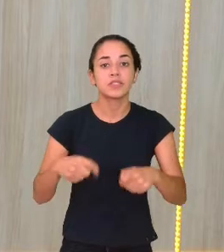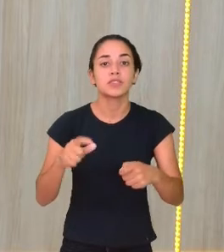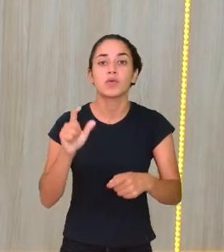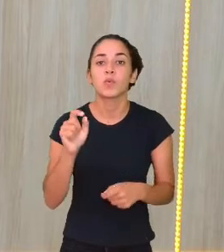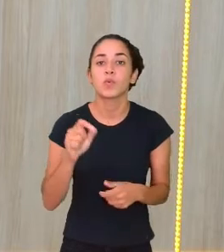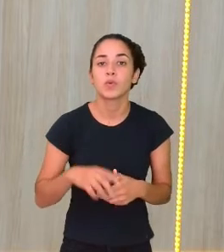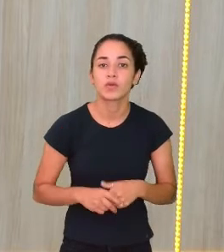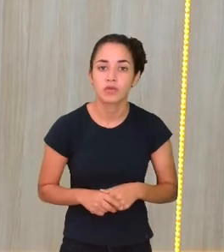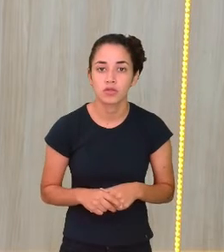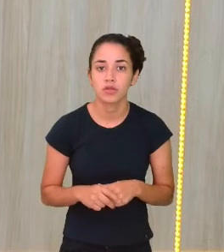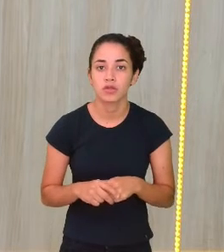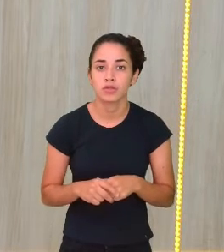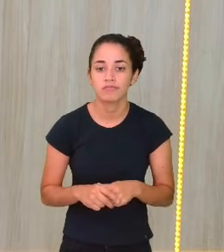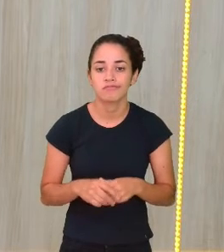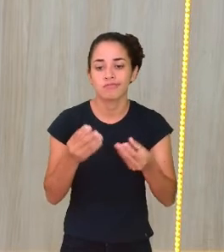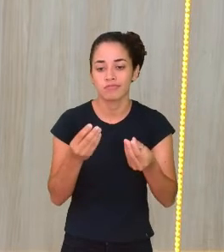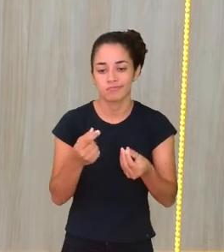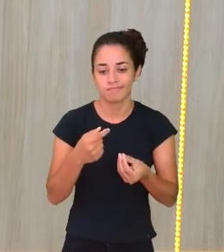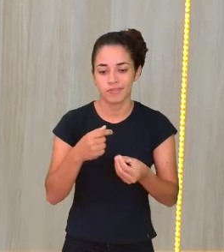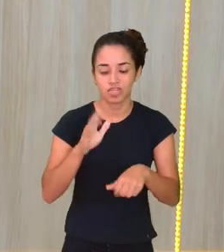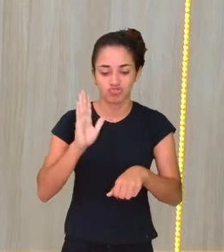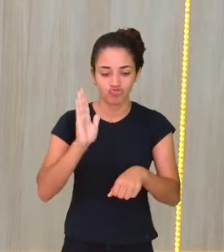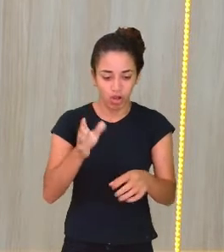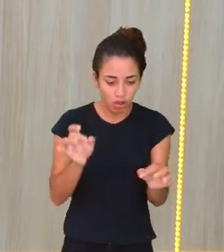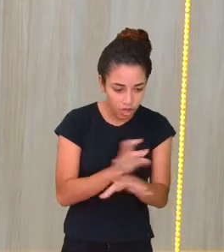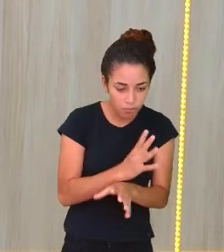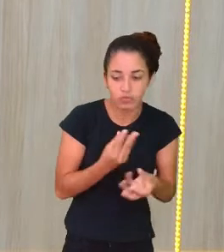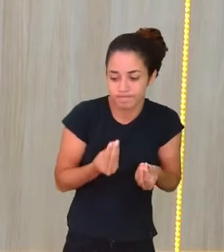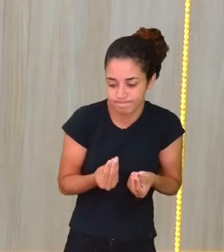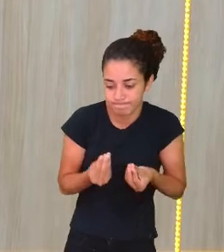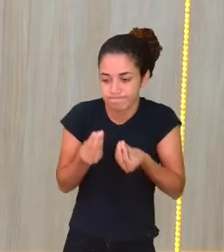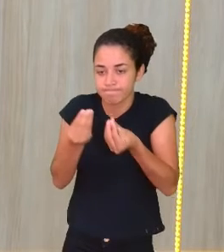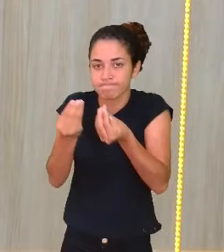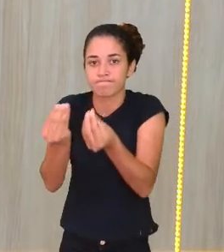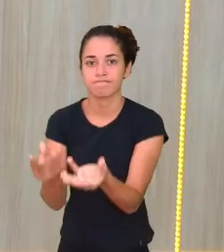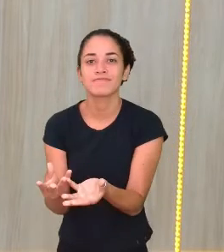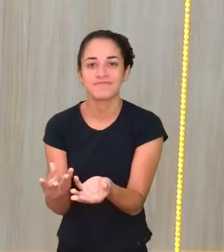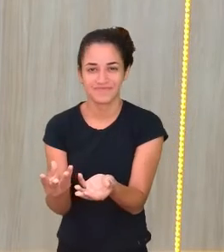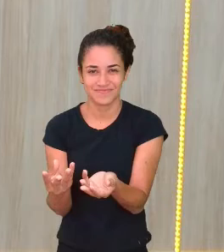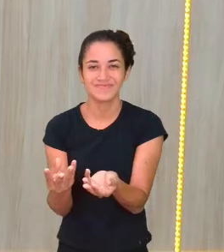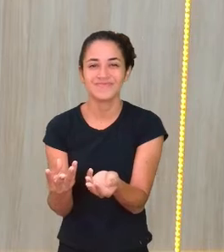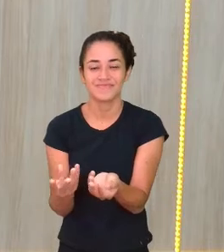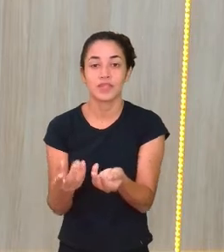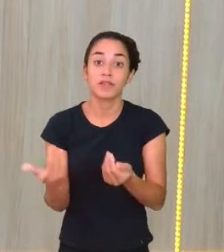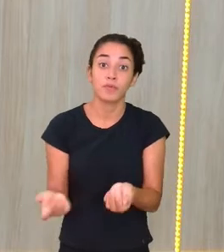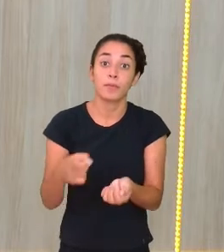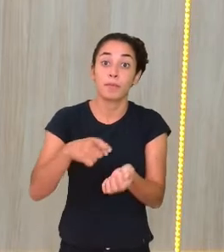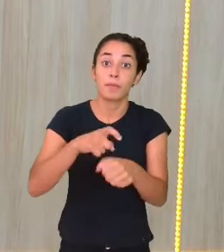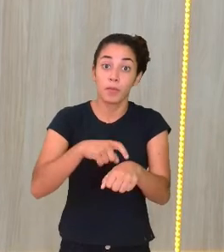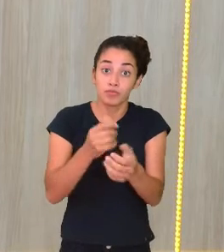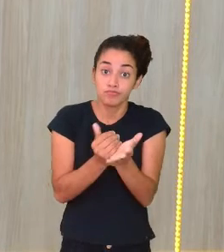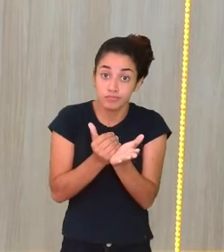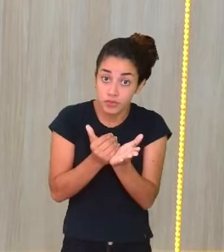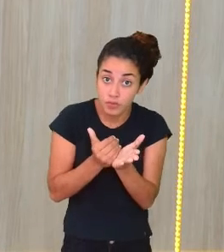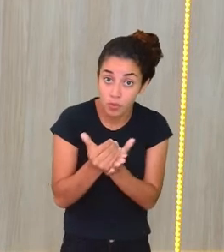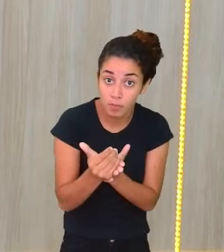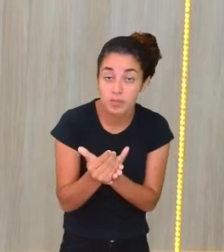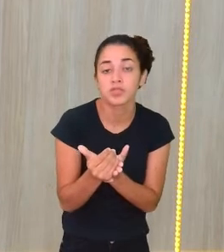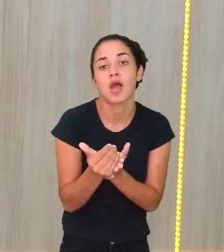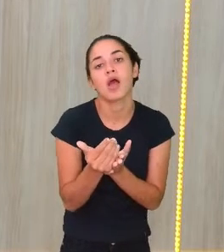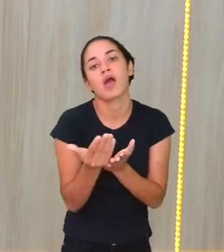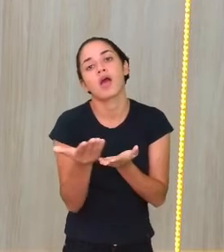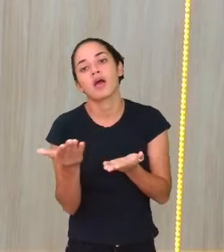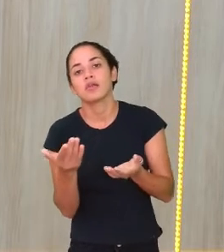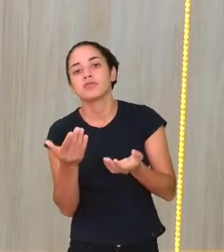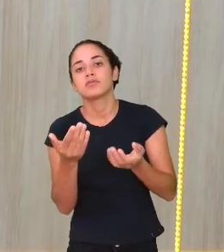repassar para o outro estudante no momento que o tempo dele acabar. Então, a partir daí, ele começa a ter essas